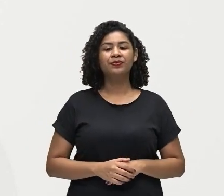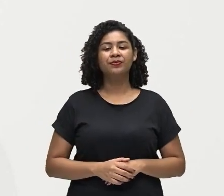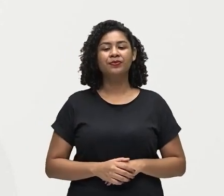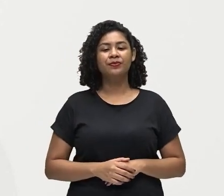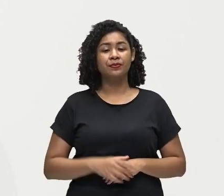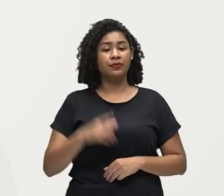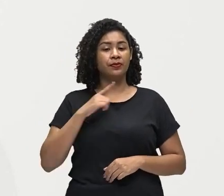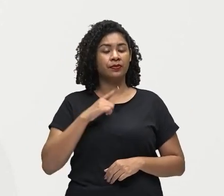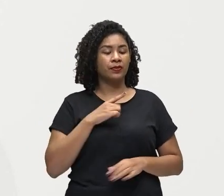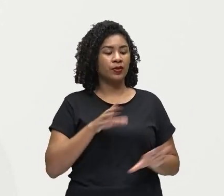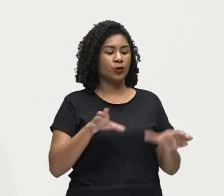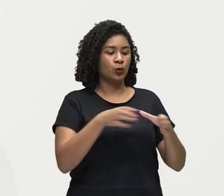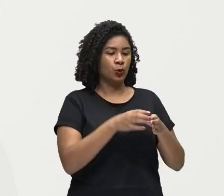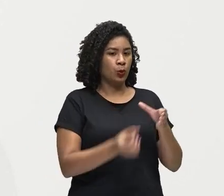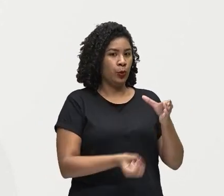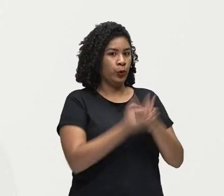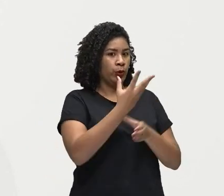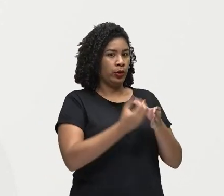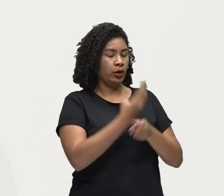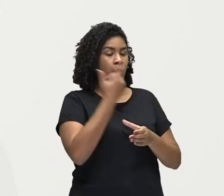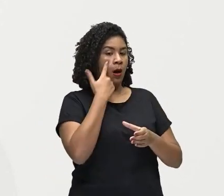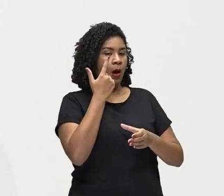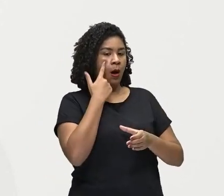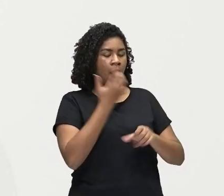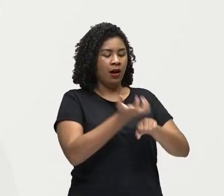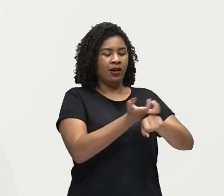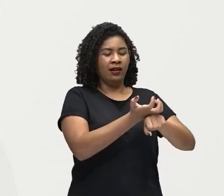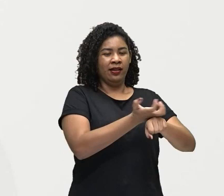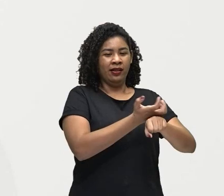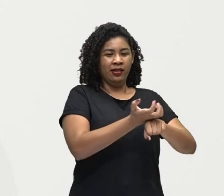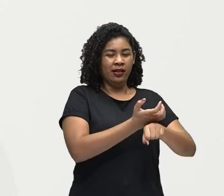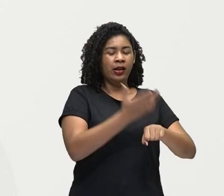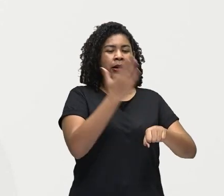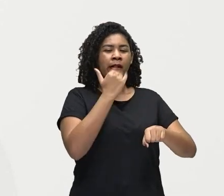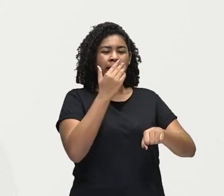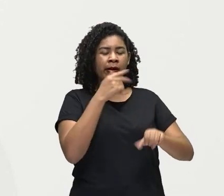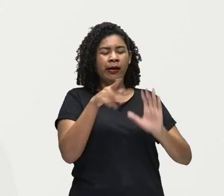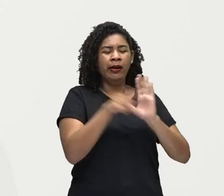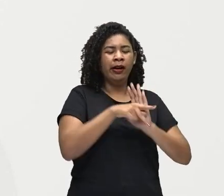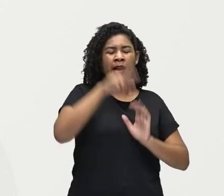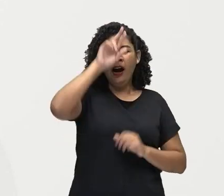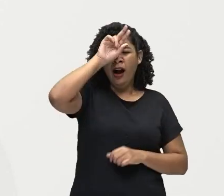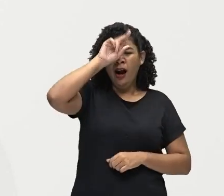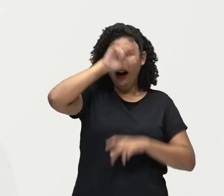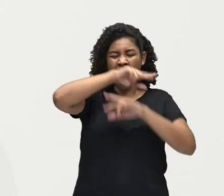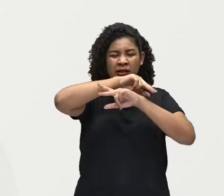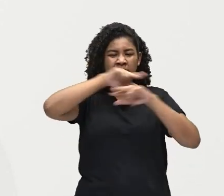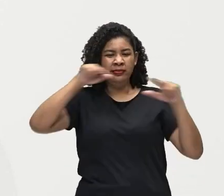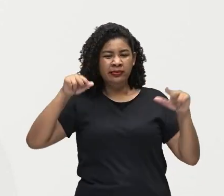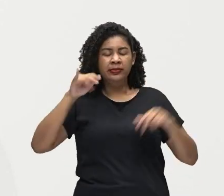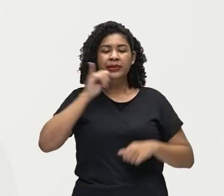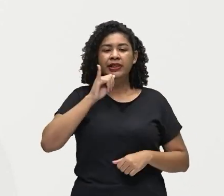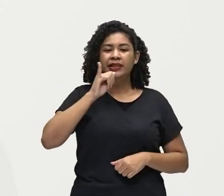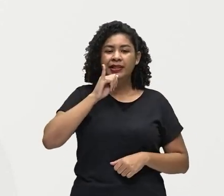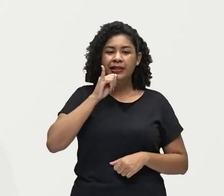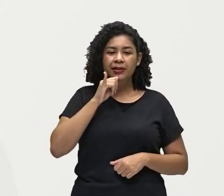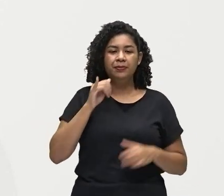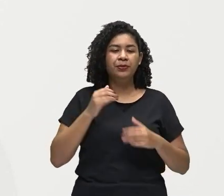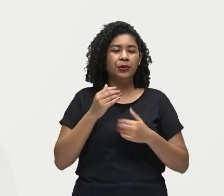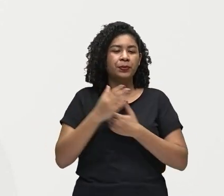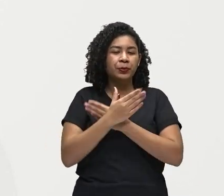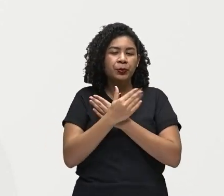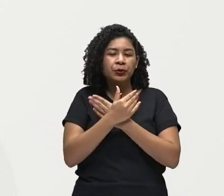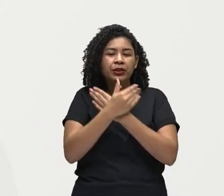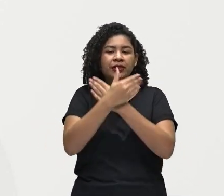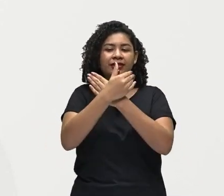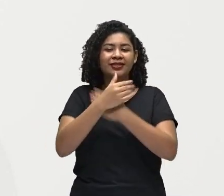né, o capim, que serve de alimento para insetos, né, para outros animais, como aqui a borboleta. Essa borboleta serve de alimento